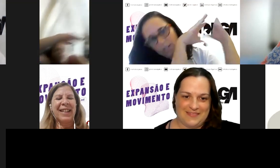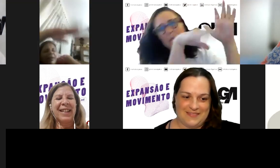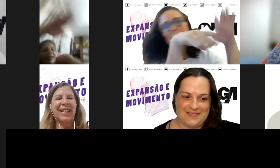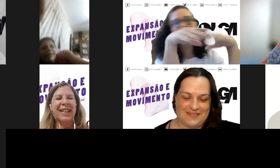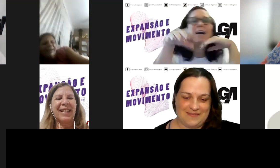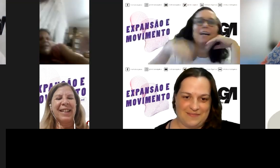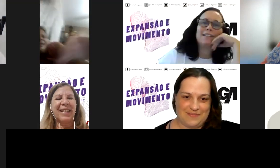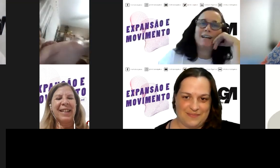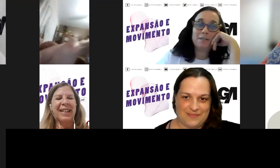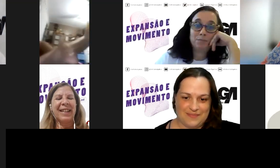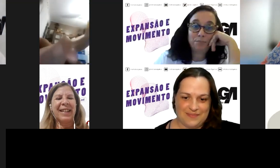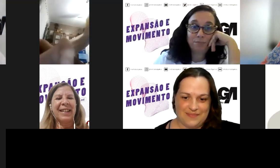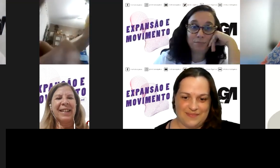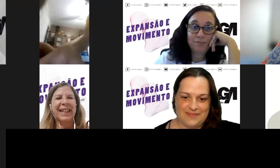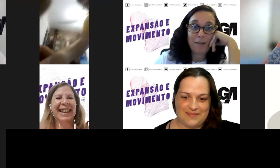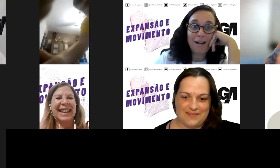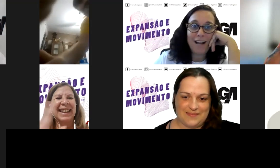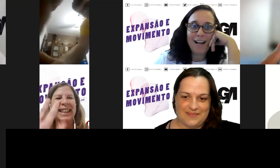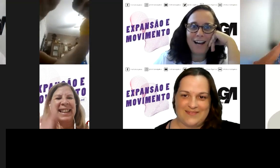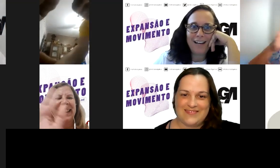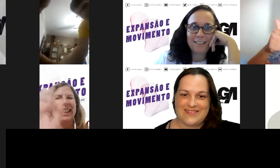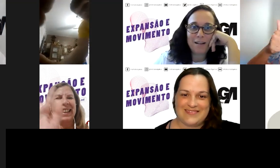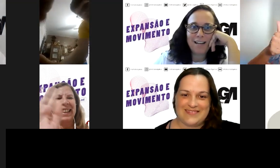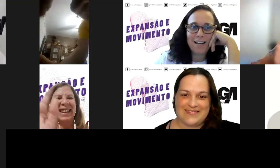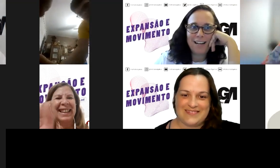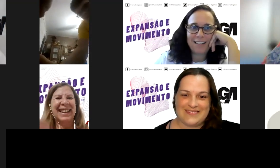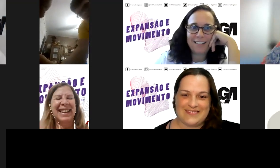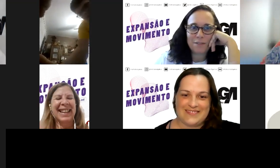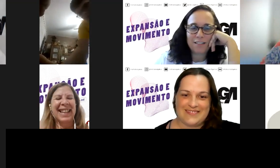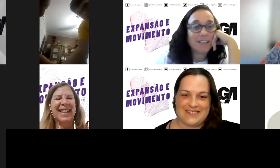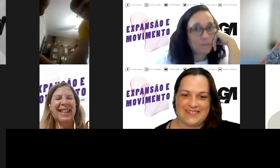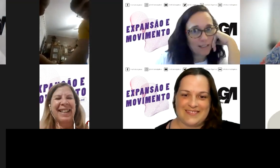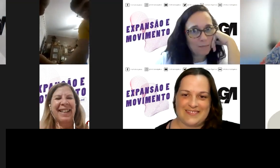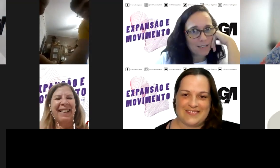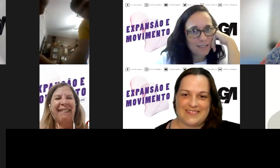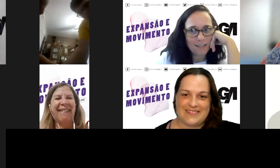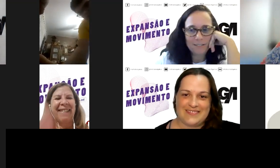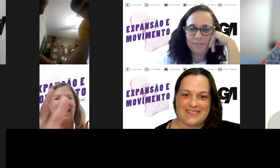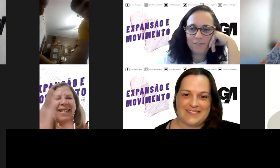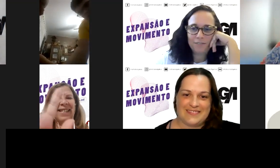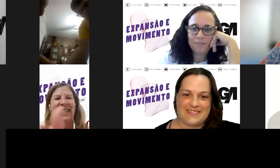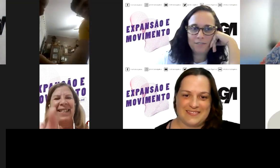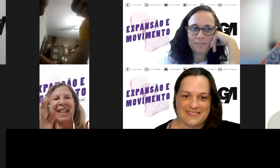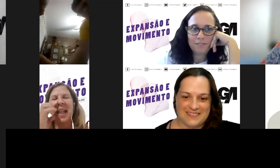Para quem é de dia, até amanhã. Até amanhã. Quinta-feira tem mais, né?